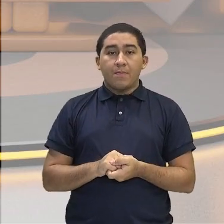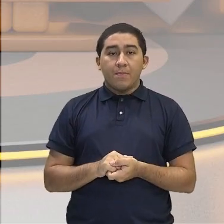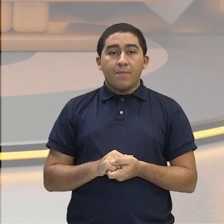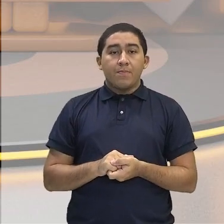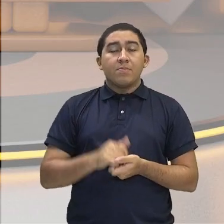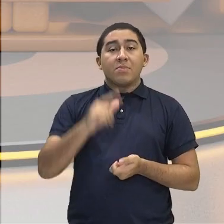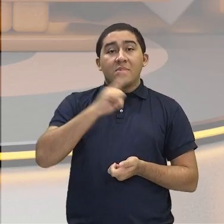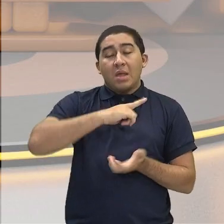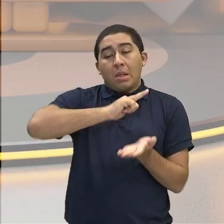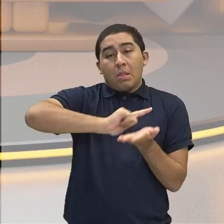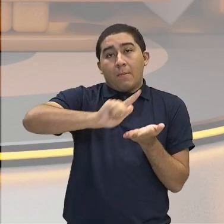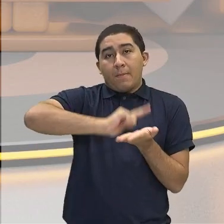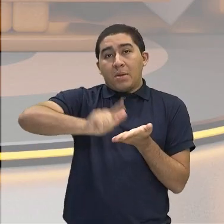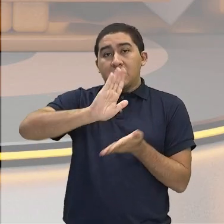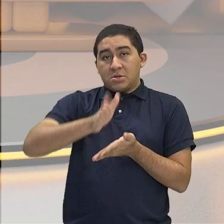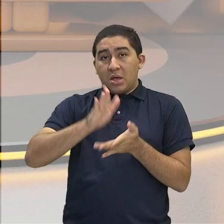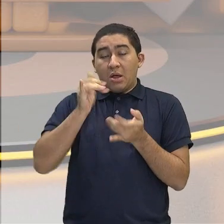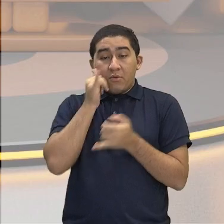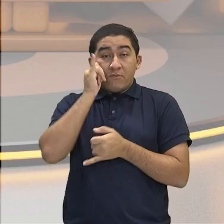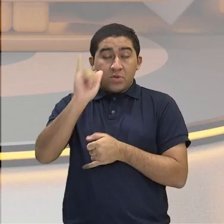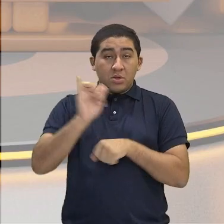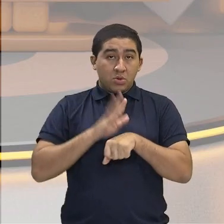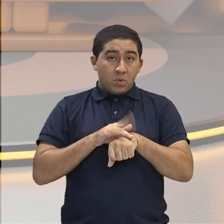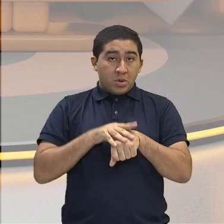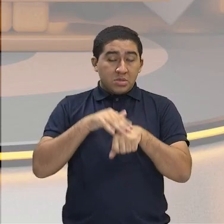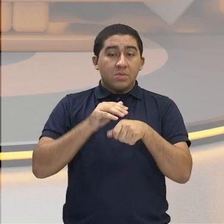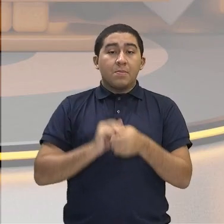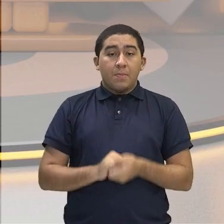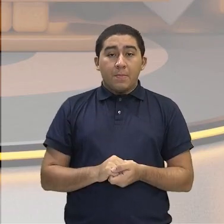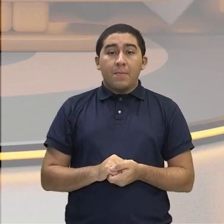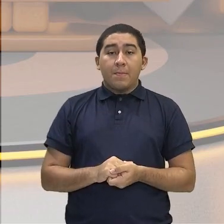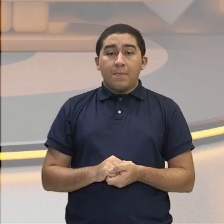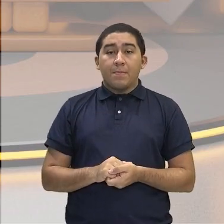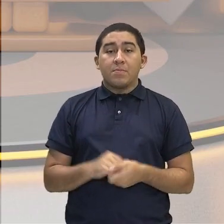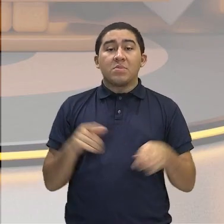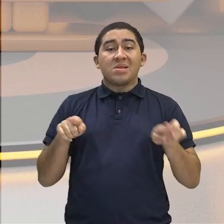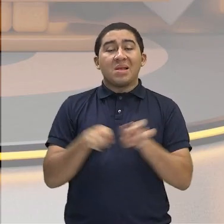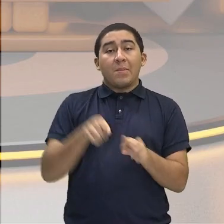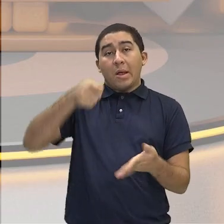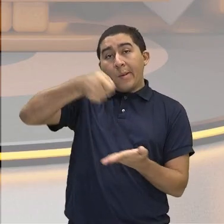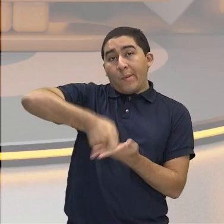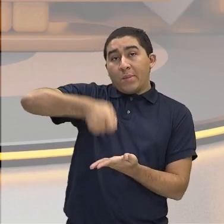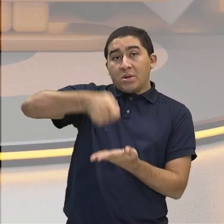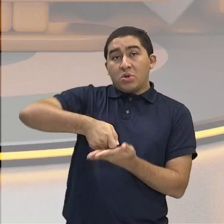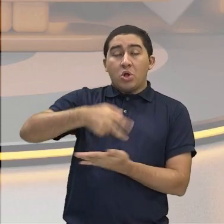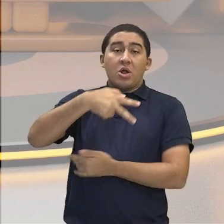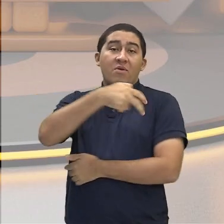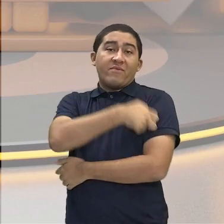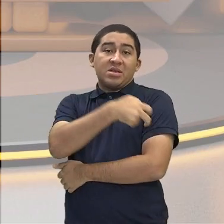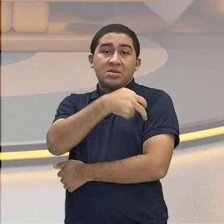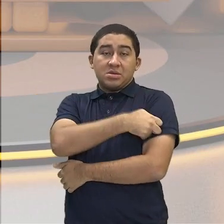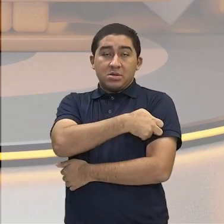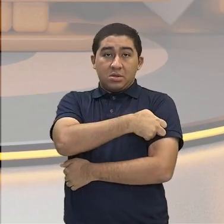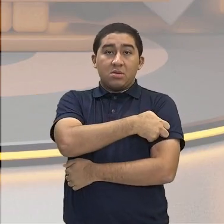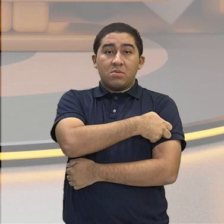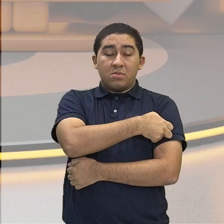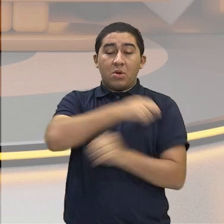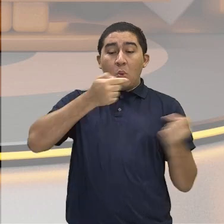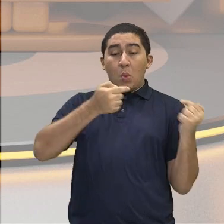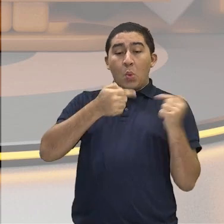a inibição da propagação da doença. E também a obrigatoriedade da vacina anti-varíola.